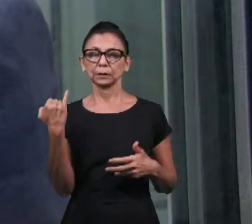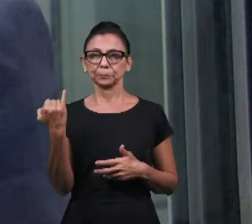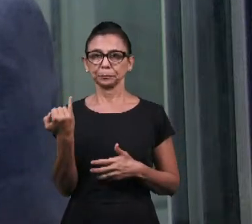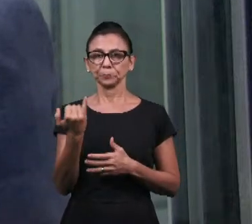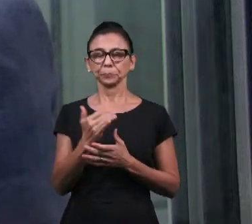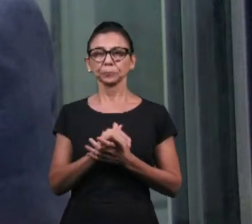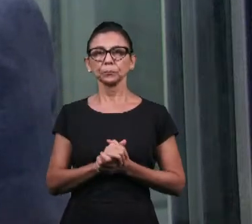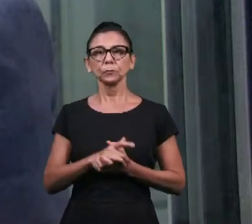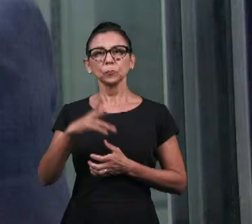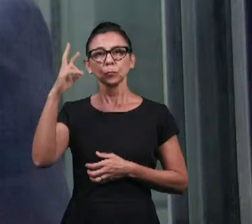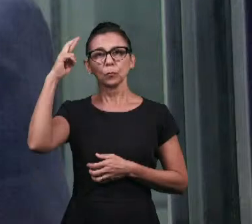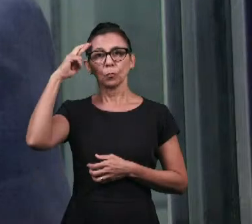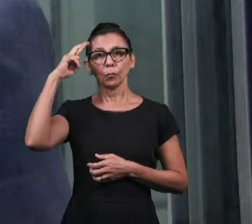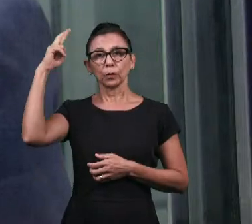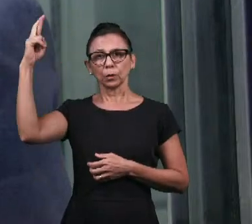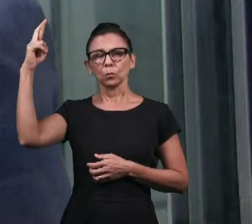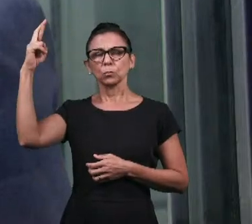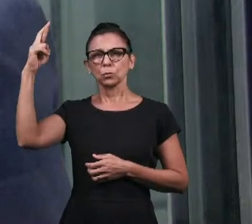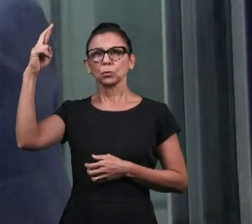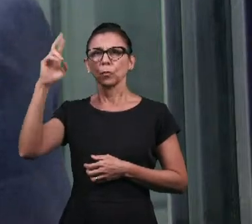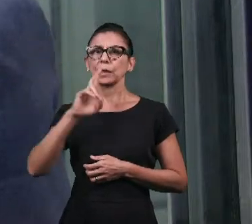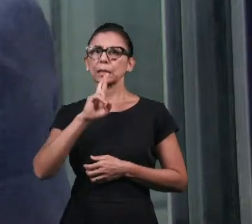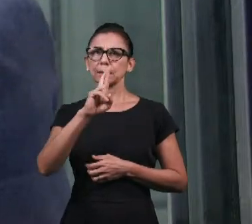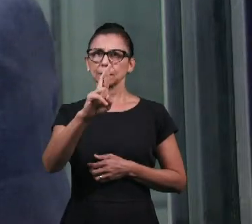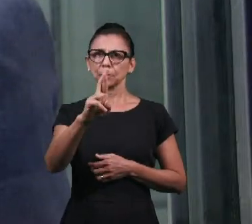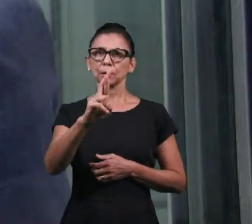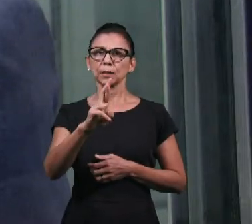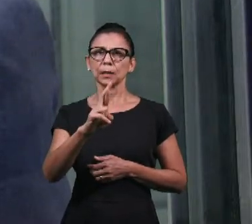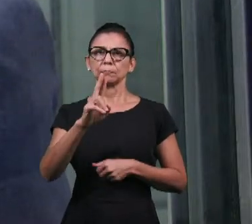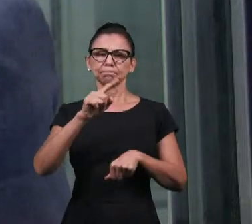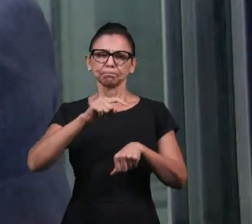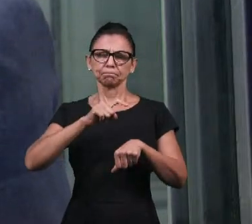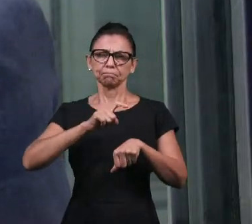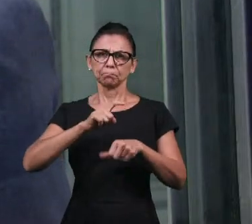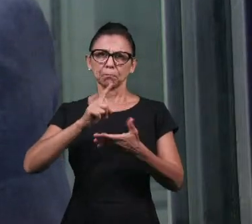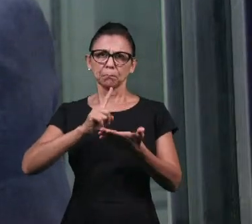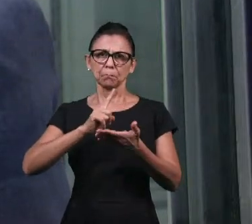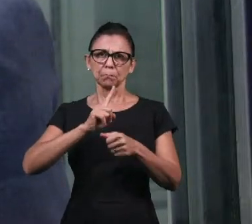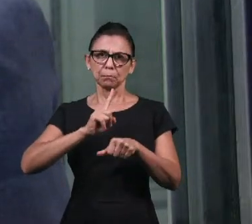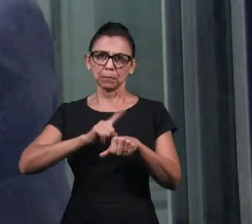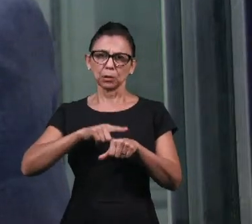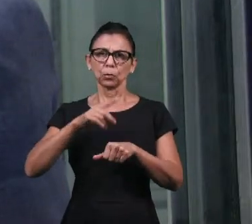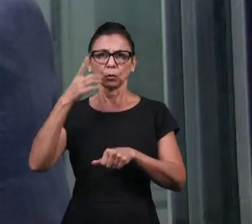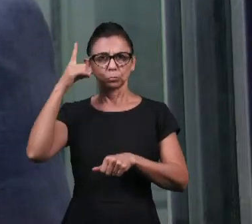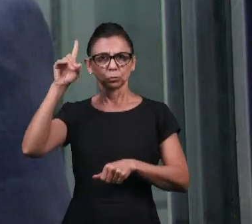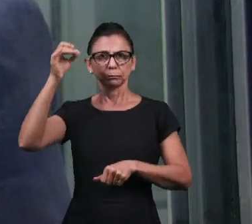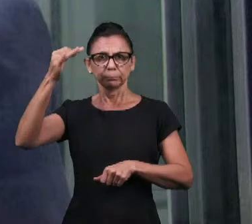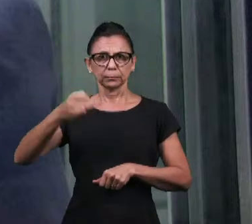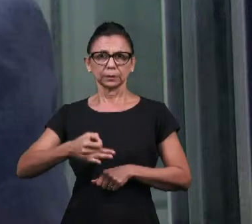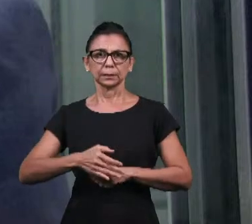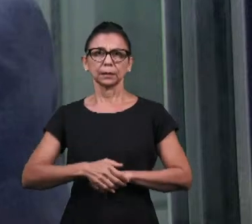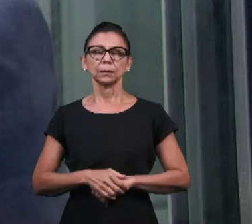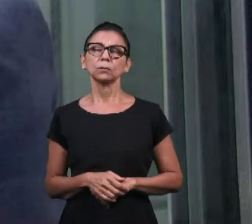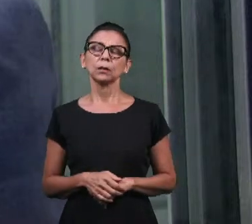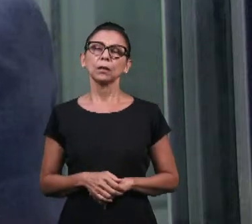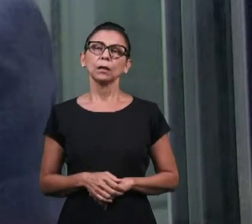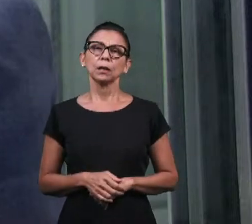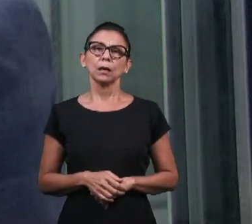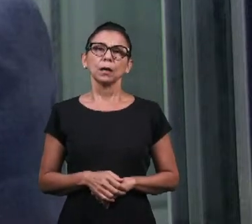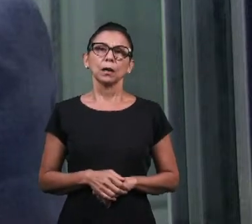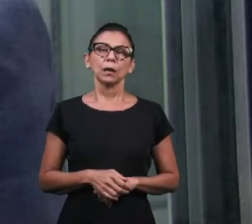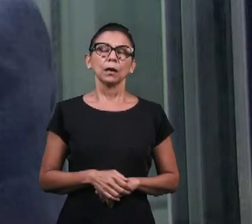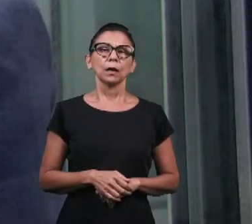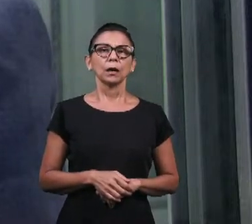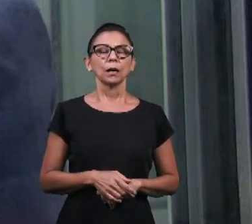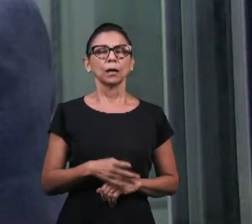atendida até tal dia. Glória a Deus. Quando nós fizemos os exames depois, todo